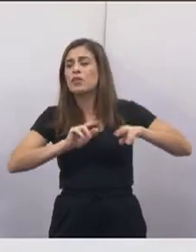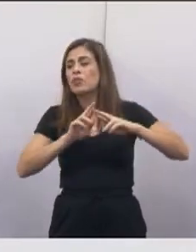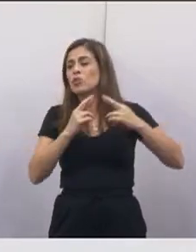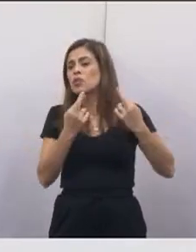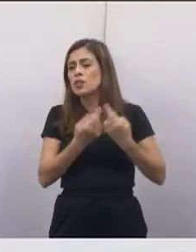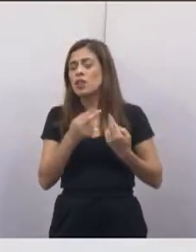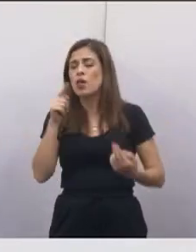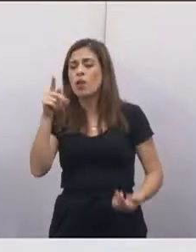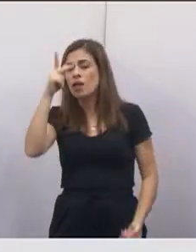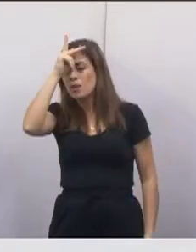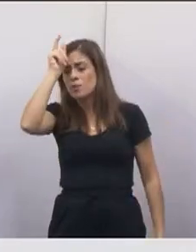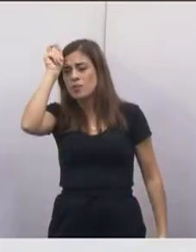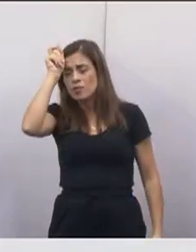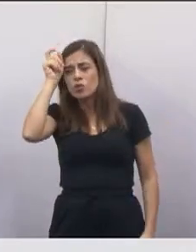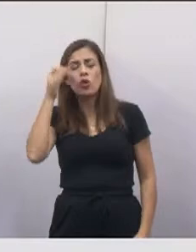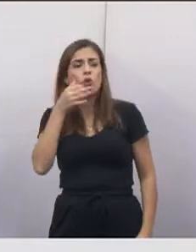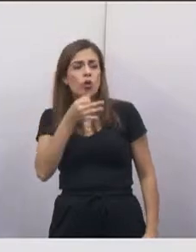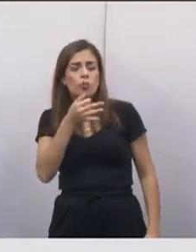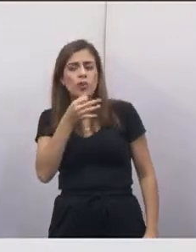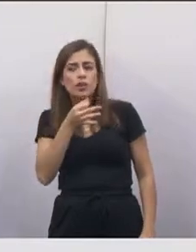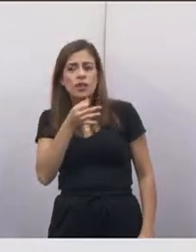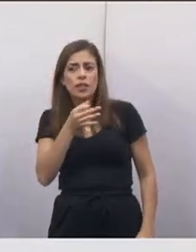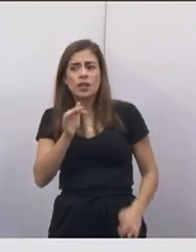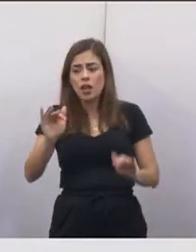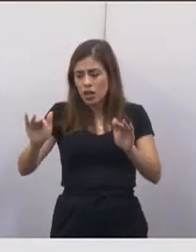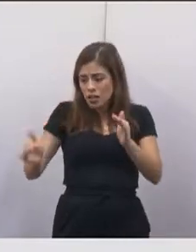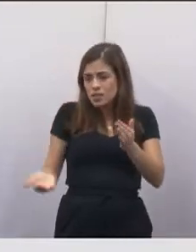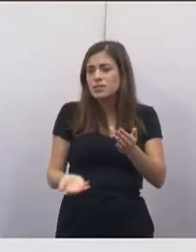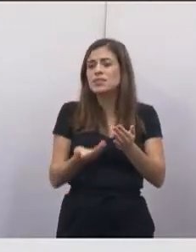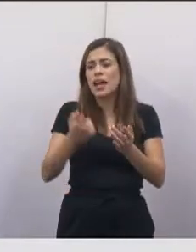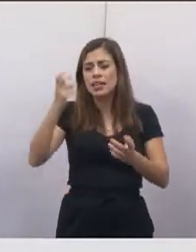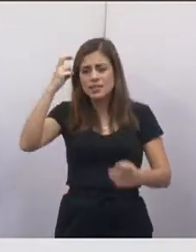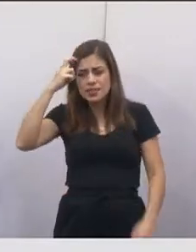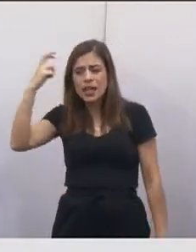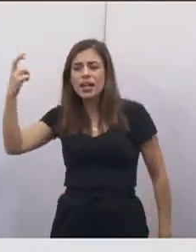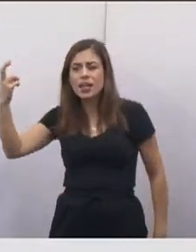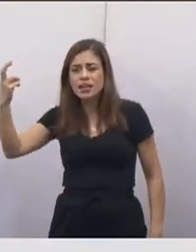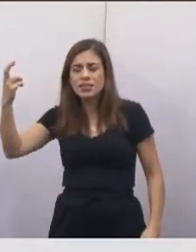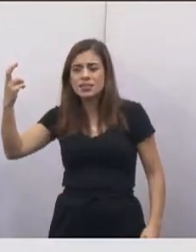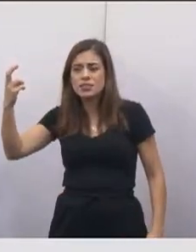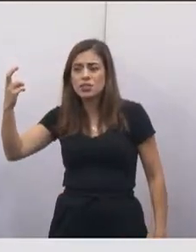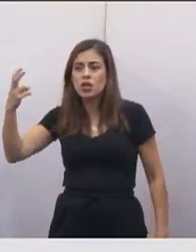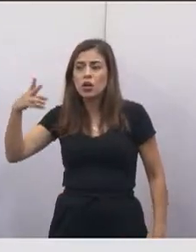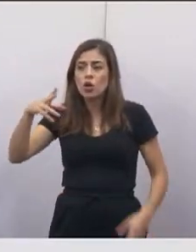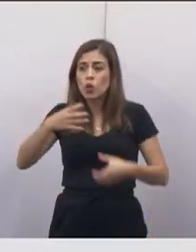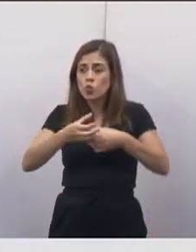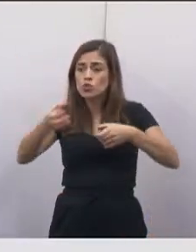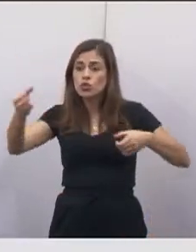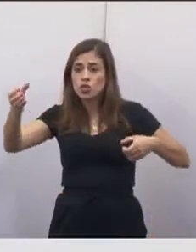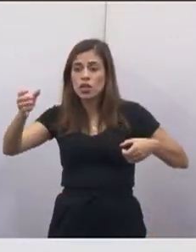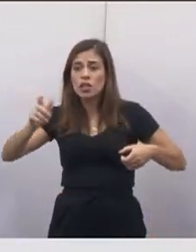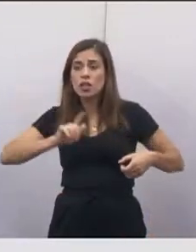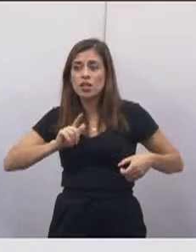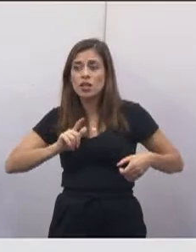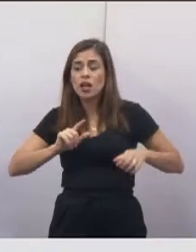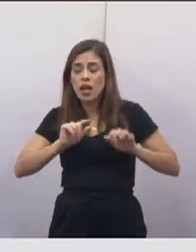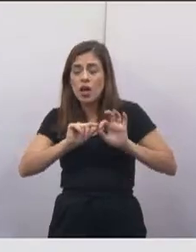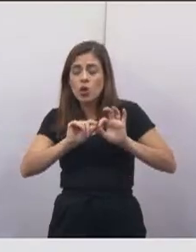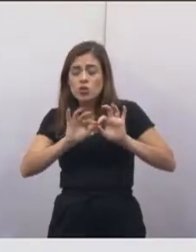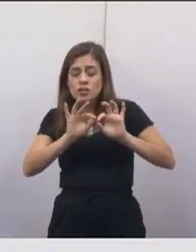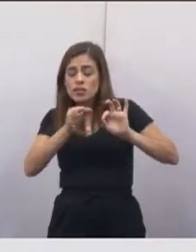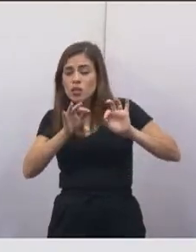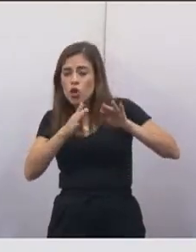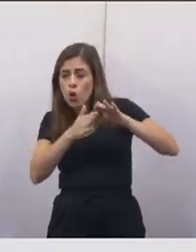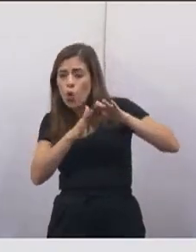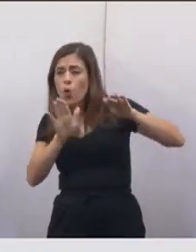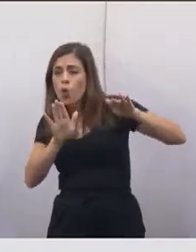dias lá na prefeitura, eu comentei a respeito daquelas cestas inteligentes. Até o engenheiro falou que tem até um sensor naquela cesta